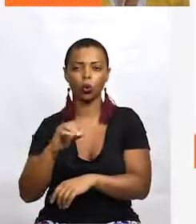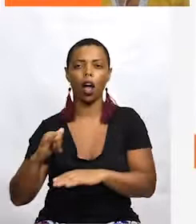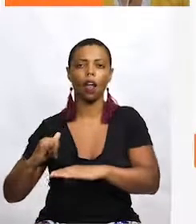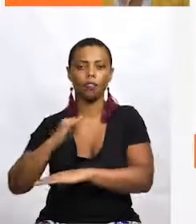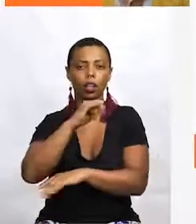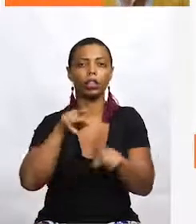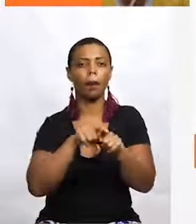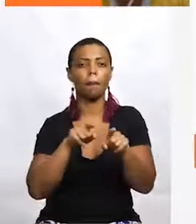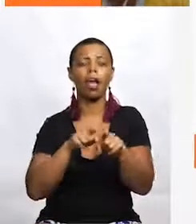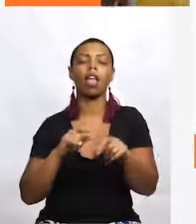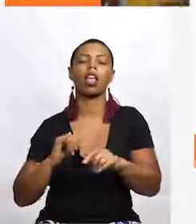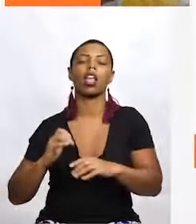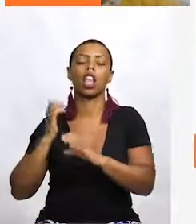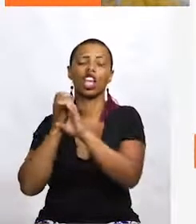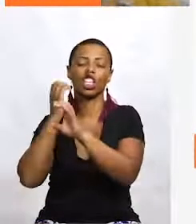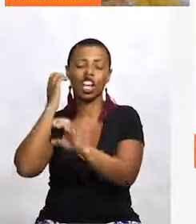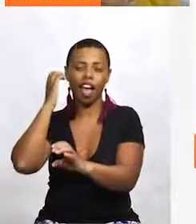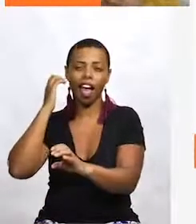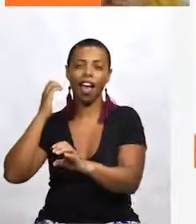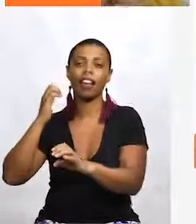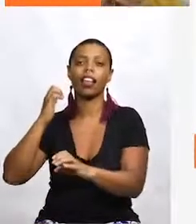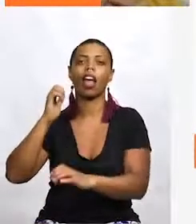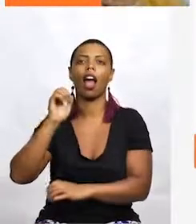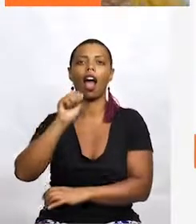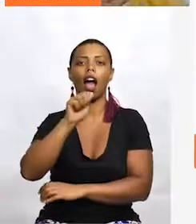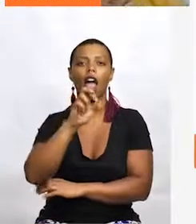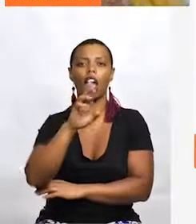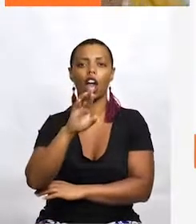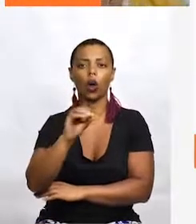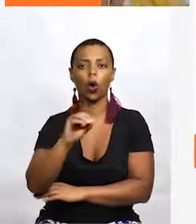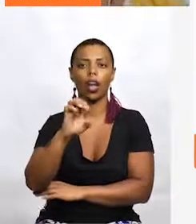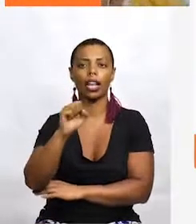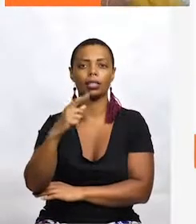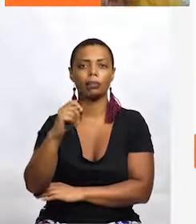aeroespacial. No segundo ano,